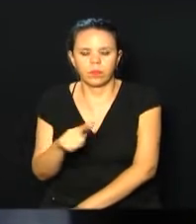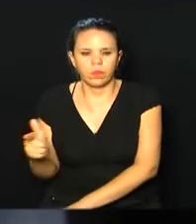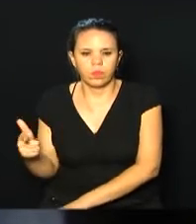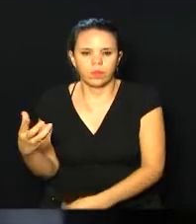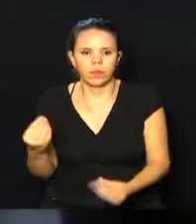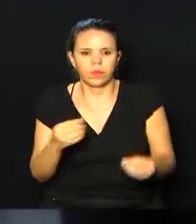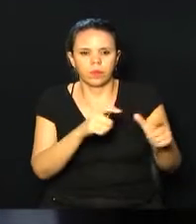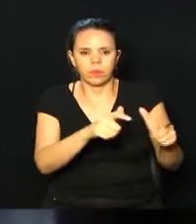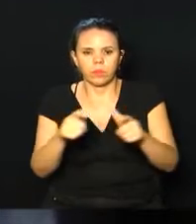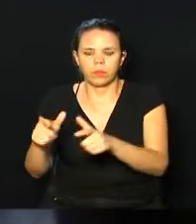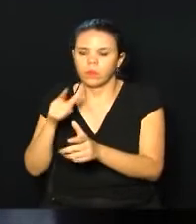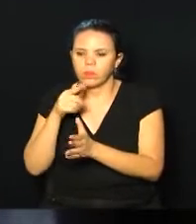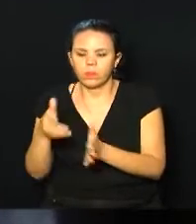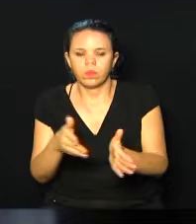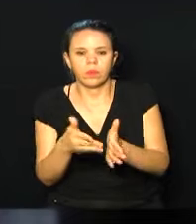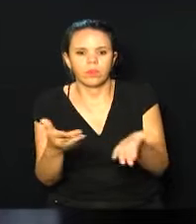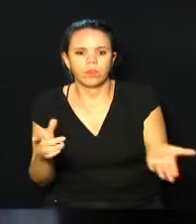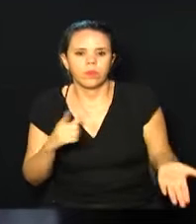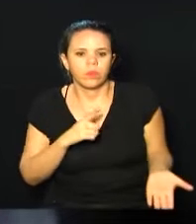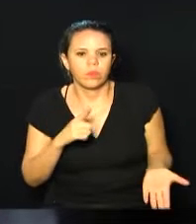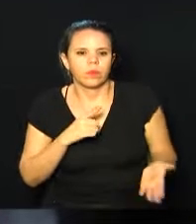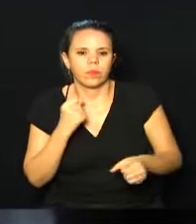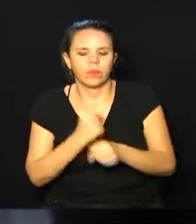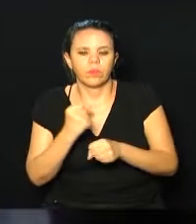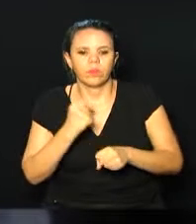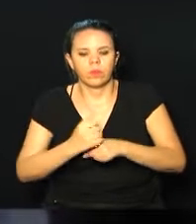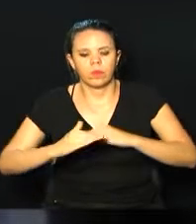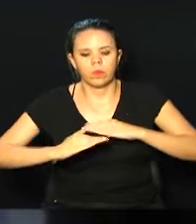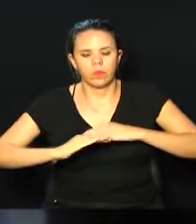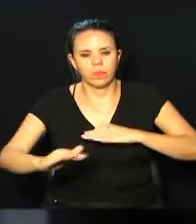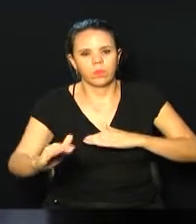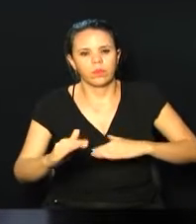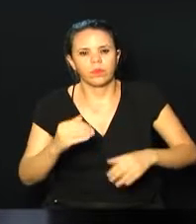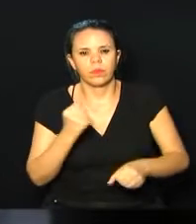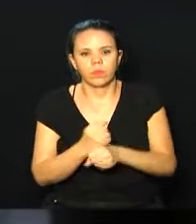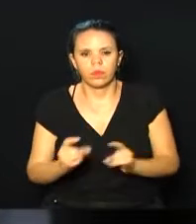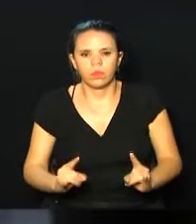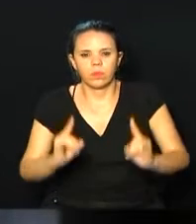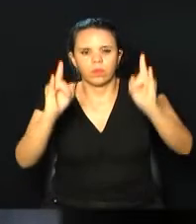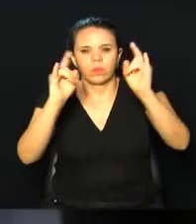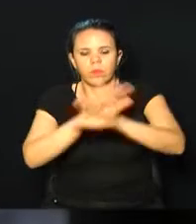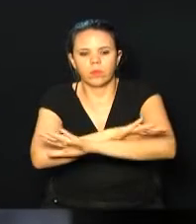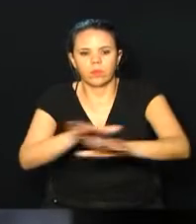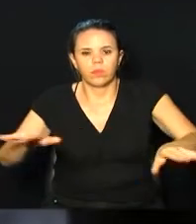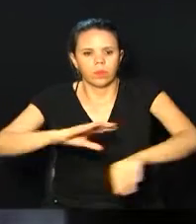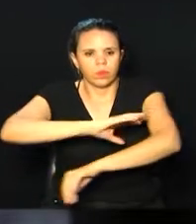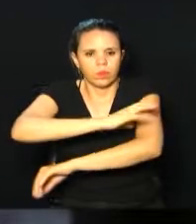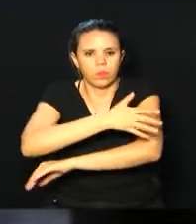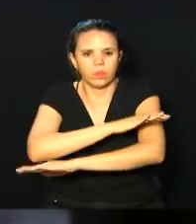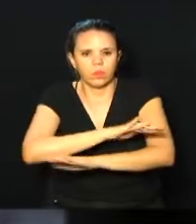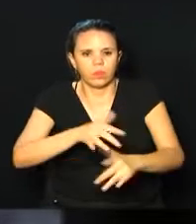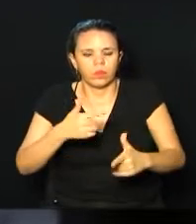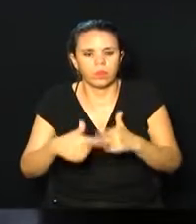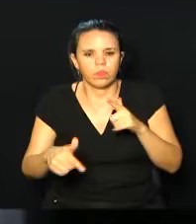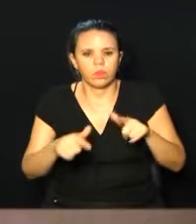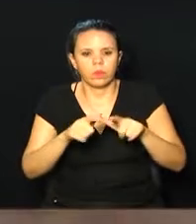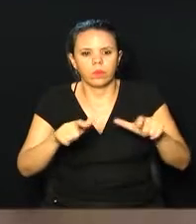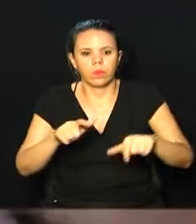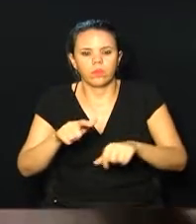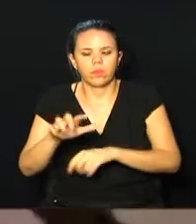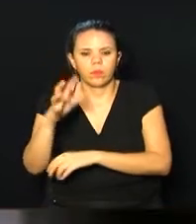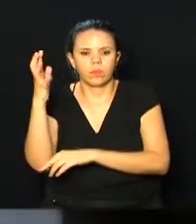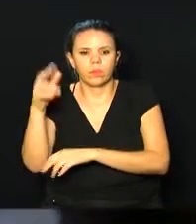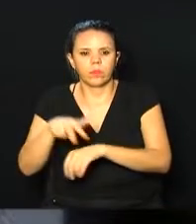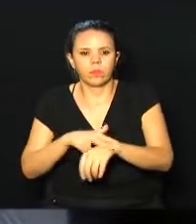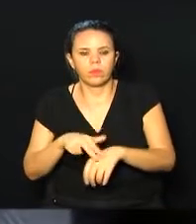áreas impermeáveis como tem hoje, que as edificações vão acabando com as praças, vão acabando com as áreas verdes da cidade,